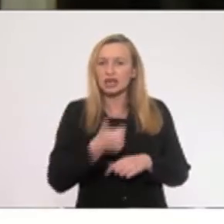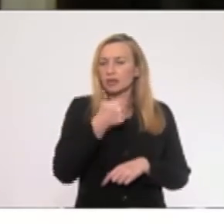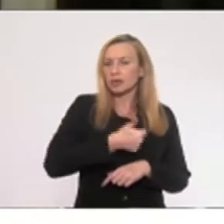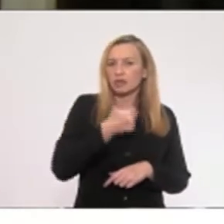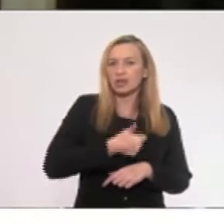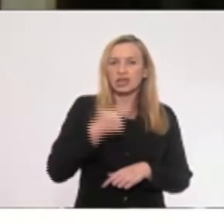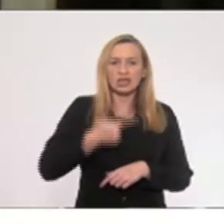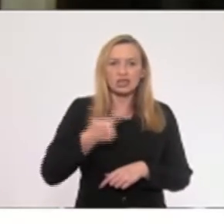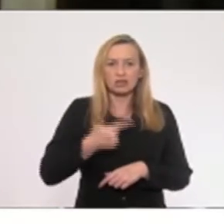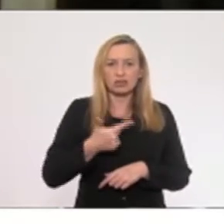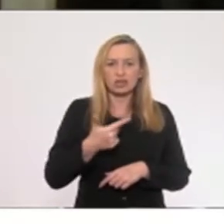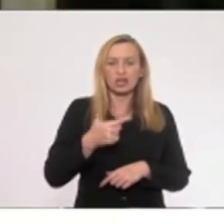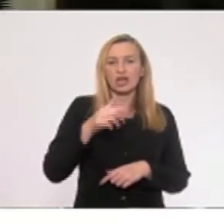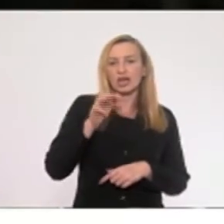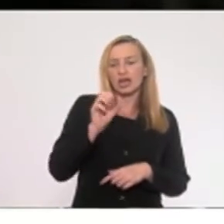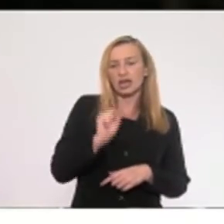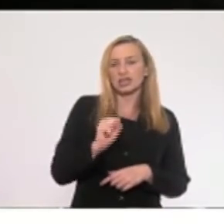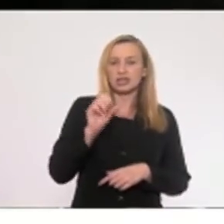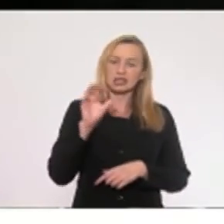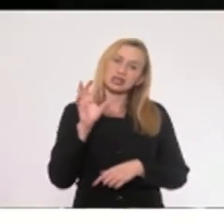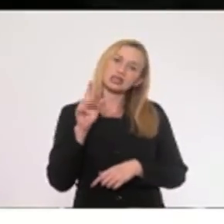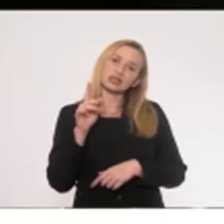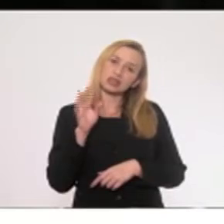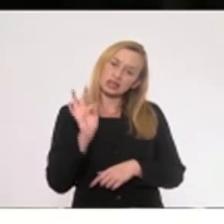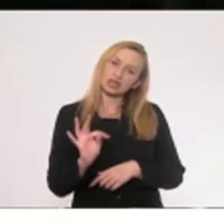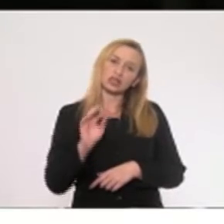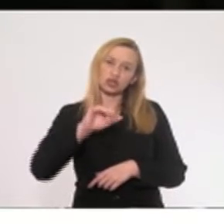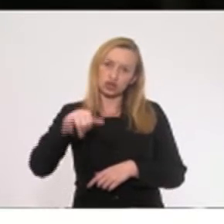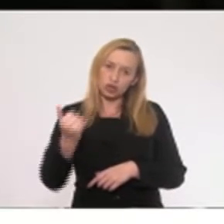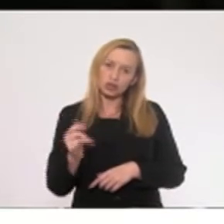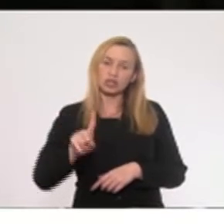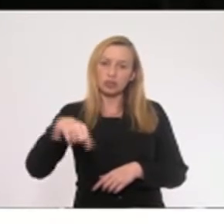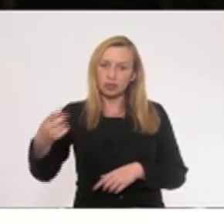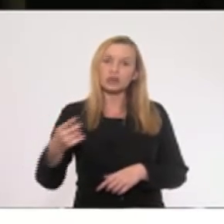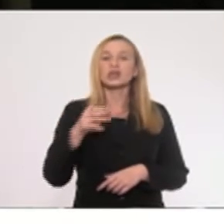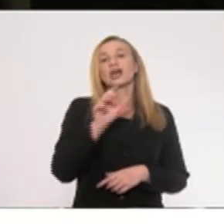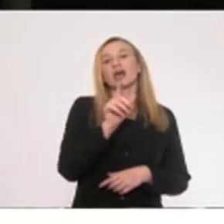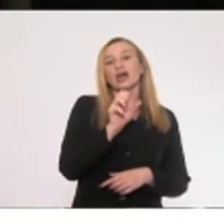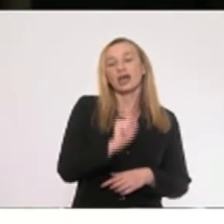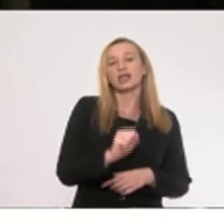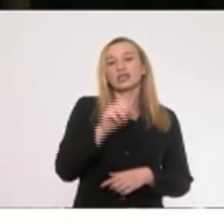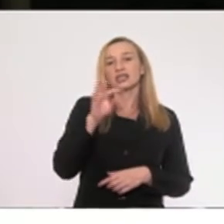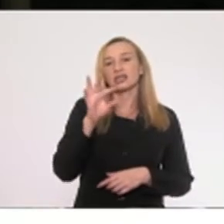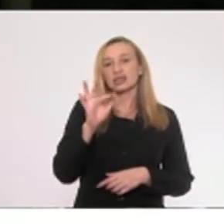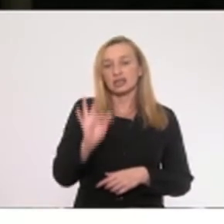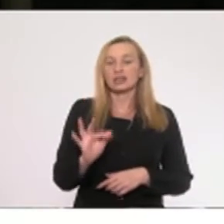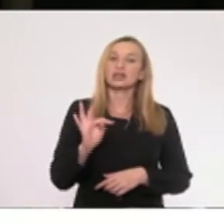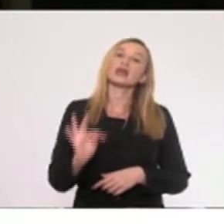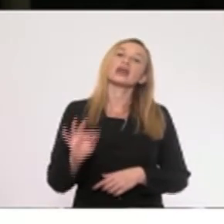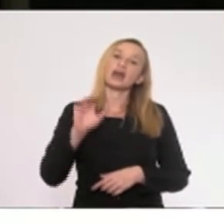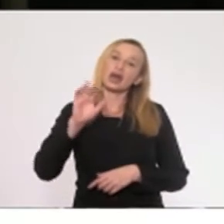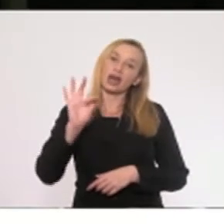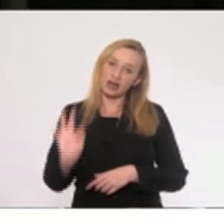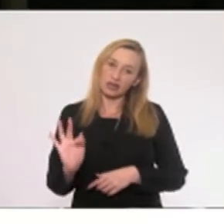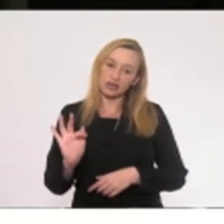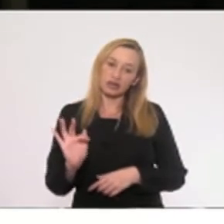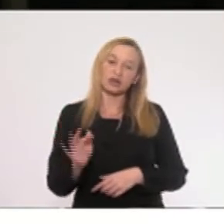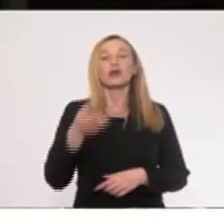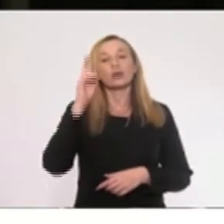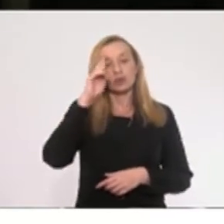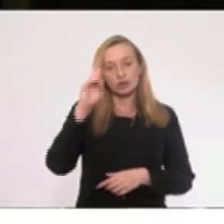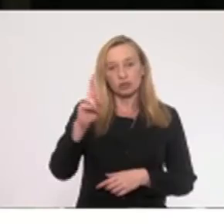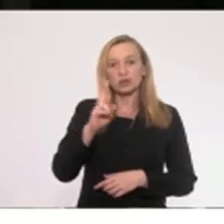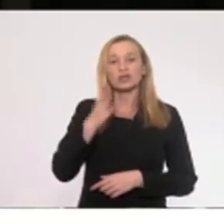STJ, para o STF. E escritório de advocacia tributária, o senhor sabe, deputado